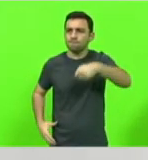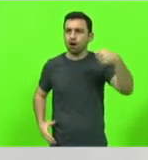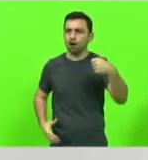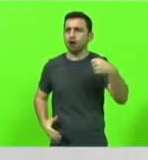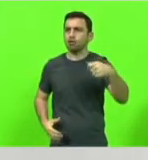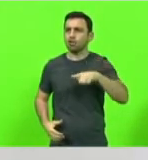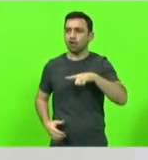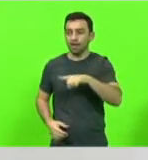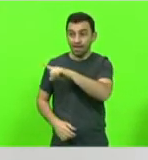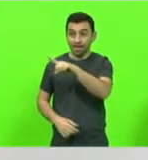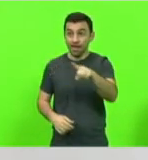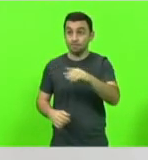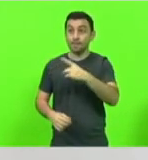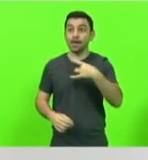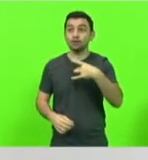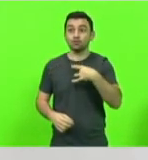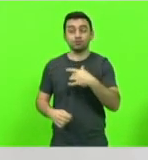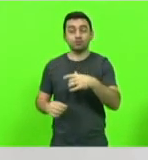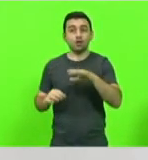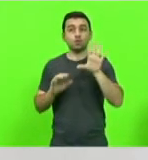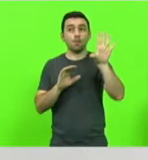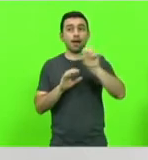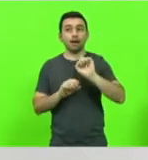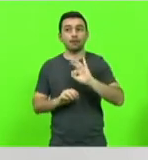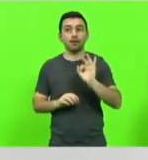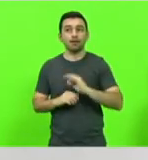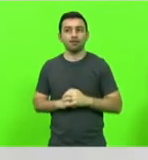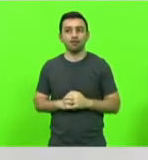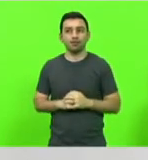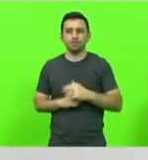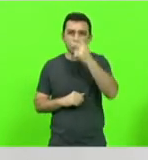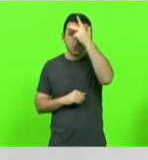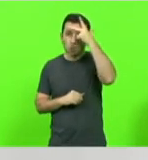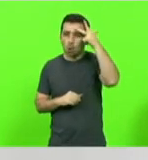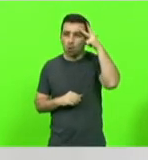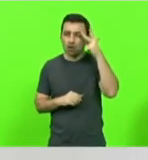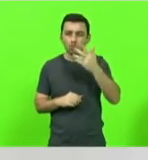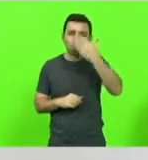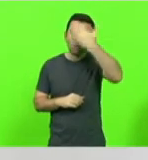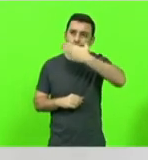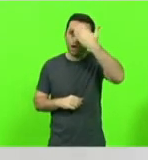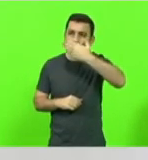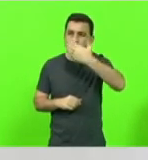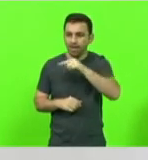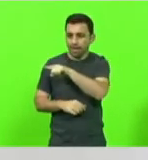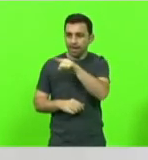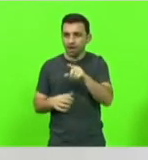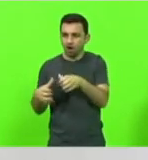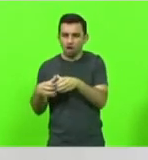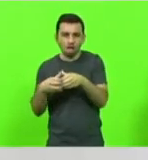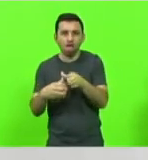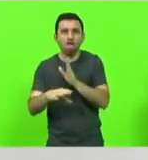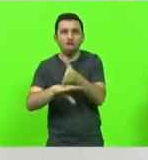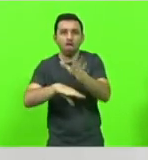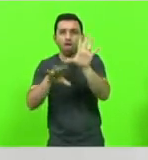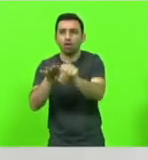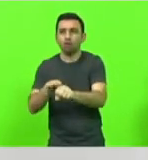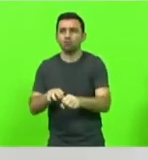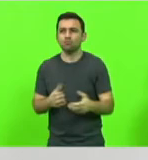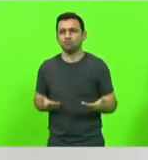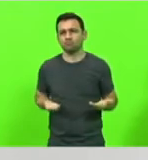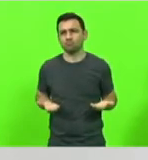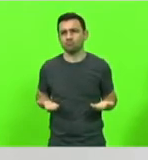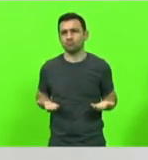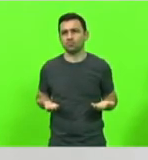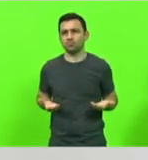tiraram? Não tiraram. Só onde ninguém vê. Quando você vai tirar alguma coisa, se tem alguém